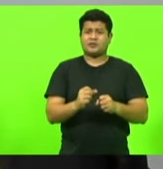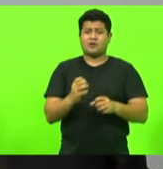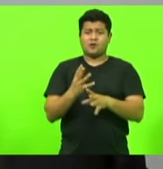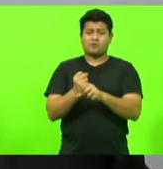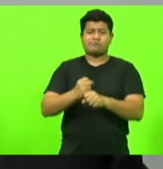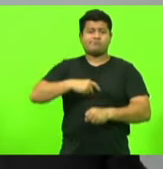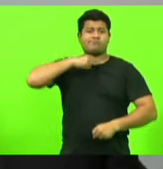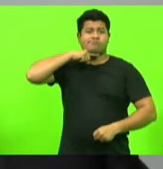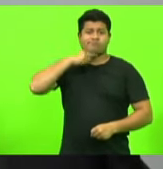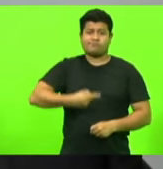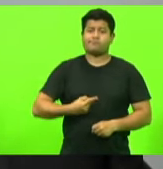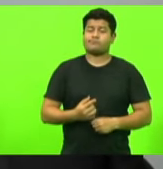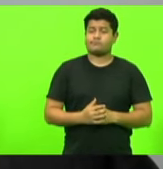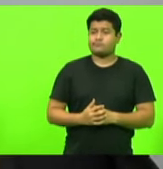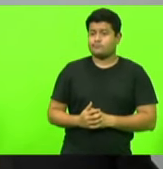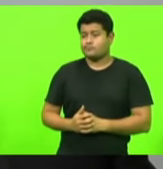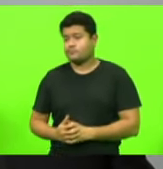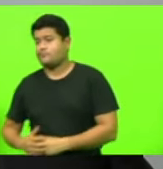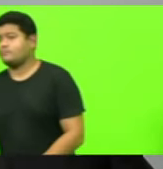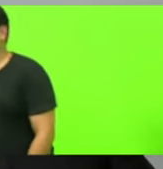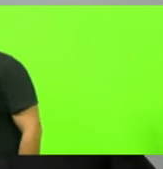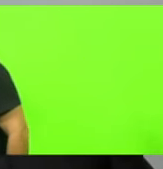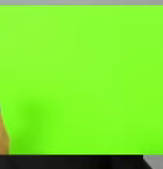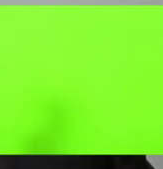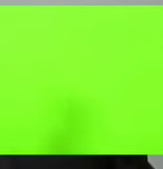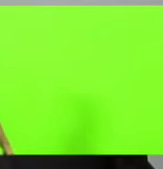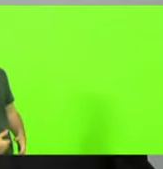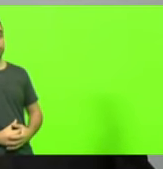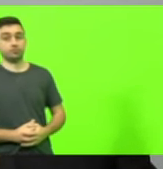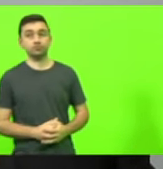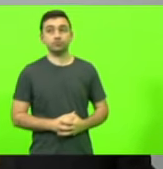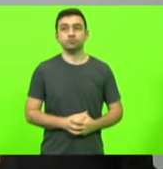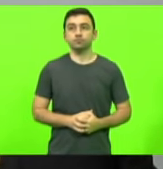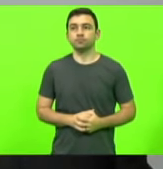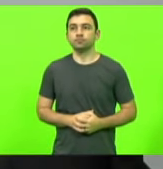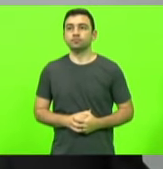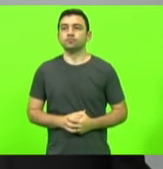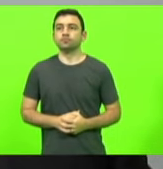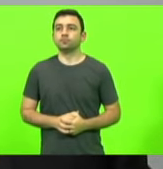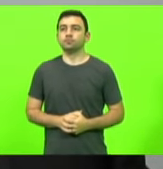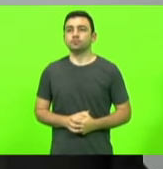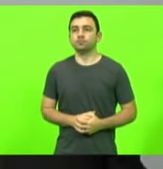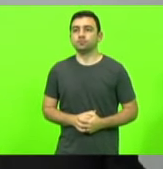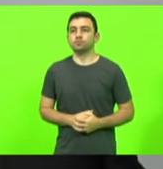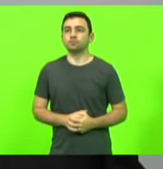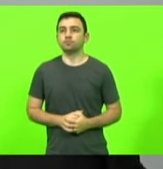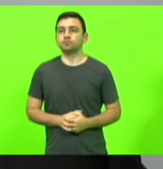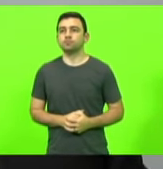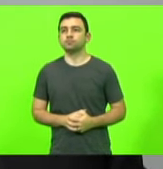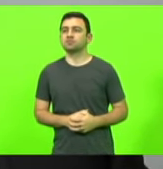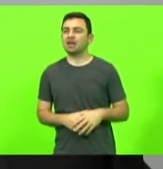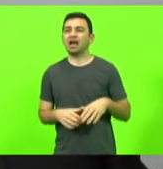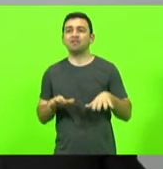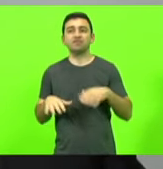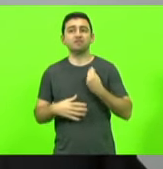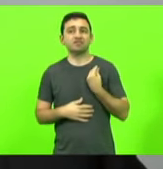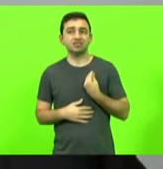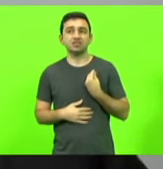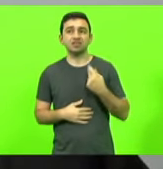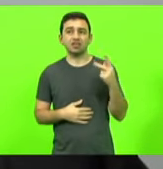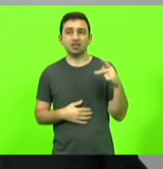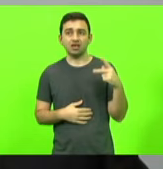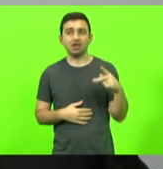no patrimônio, e o maior prejuízo de todos é a vida de uma pessoa que tem seus sonhos, que tem sua família, enfim, tem todo